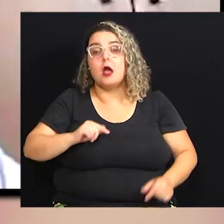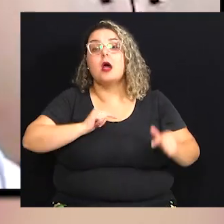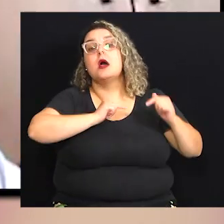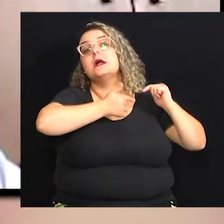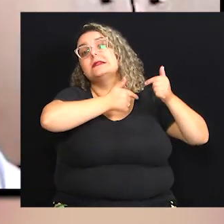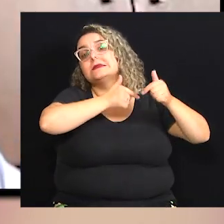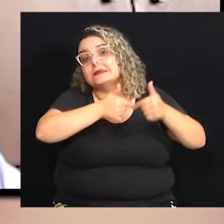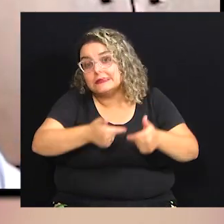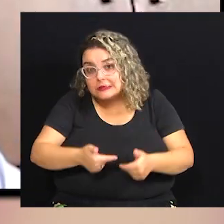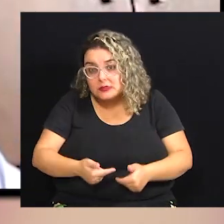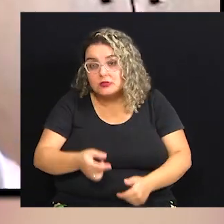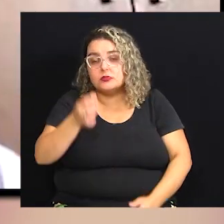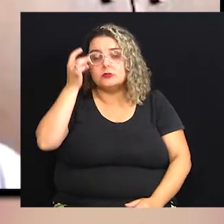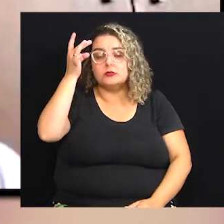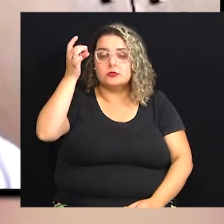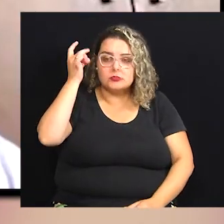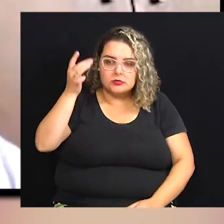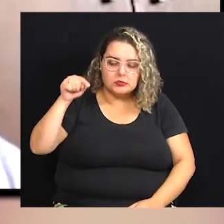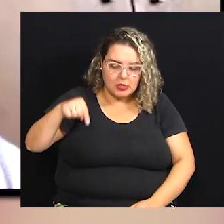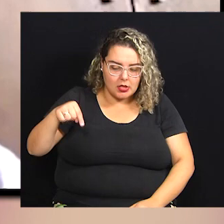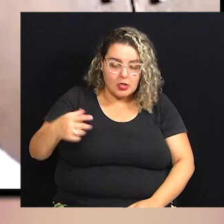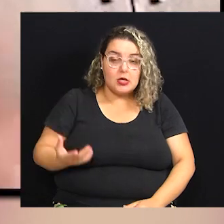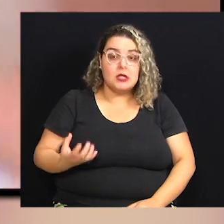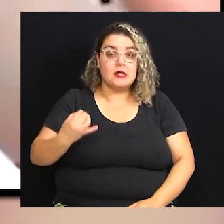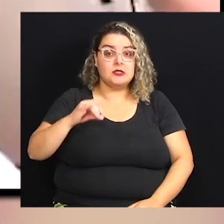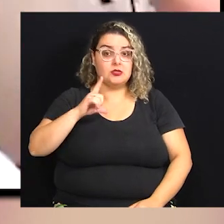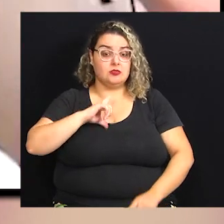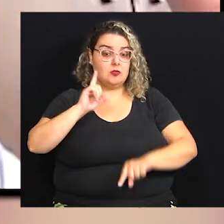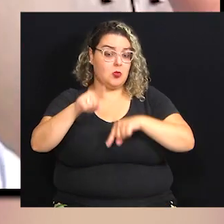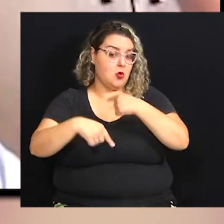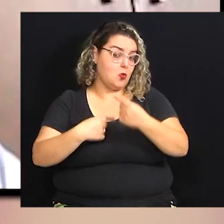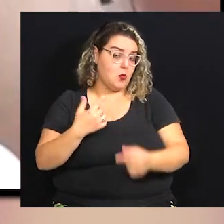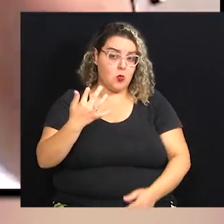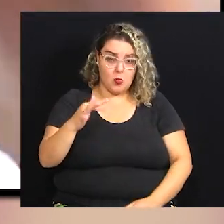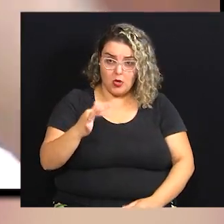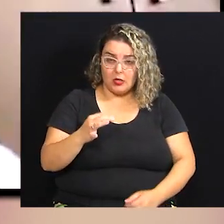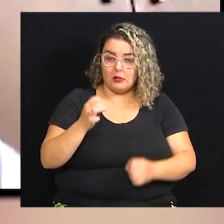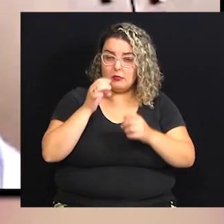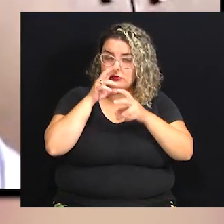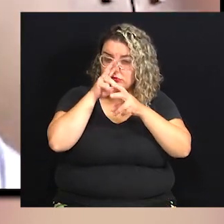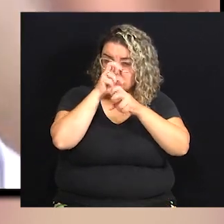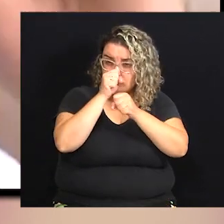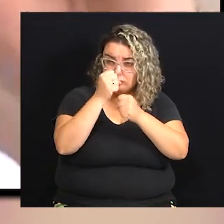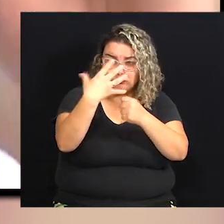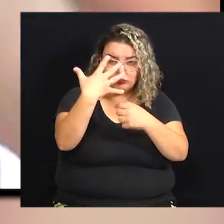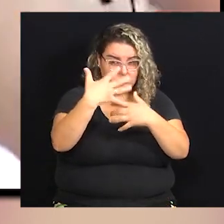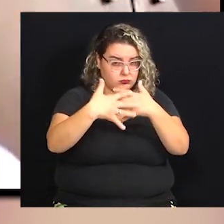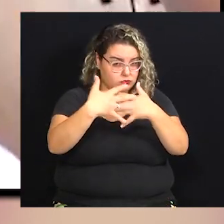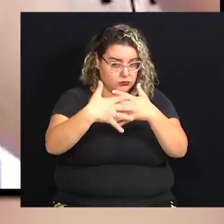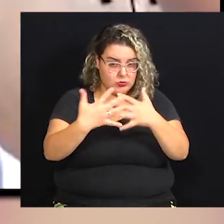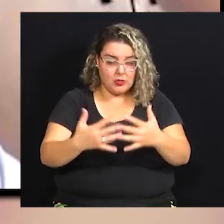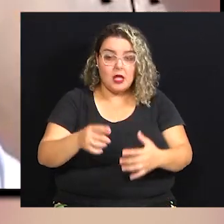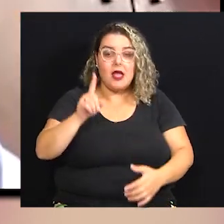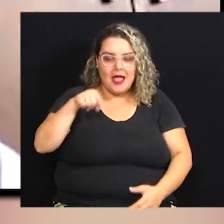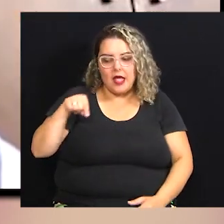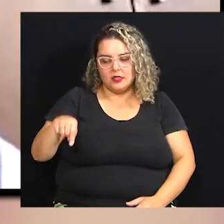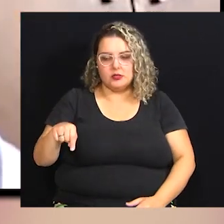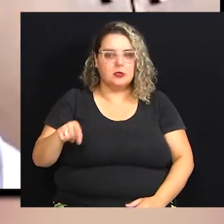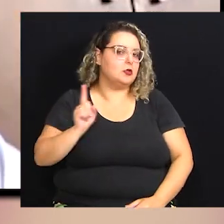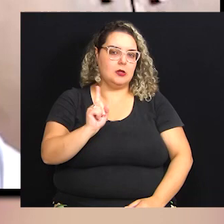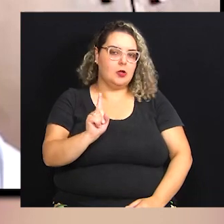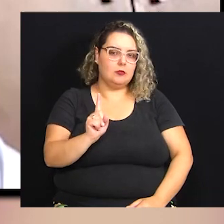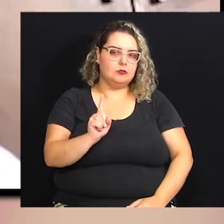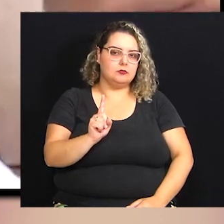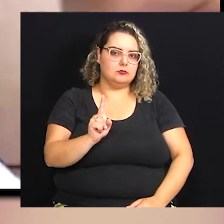são clássicos da dor de cabeça. Isso quer dizer que se eu tiver uma outra dor de cabeça que estiver muito forte e a luz porventura me incomodar, isso vai